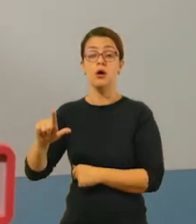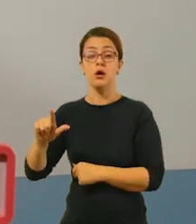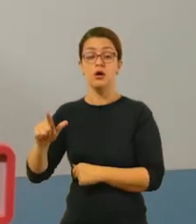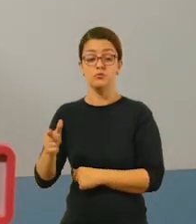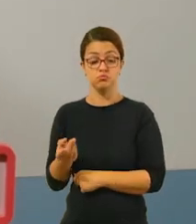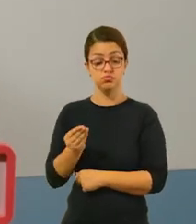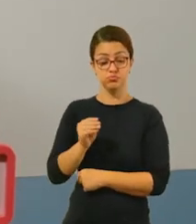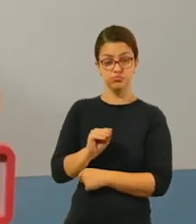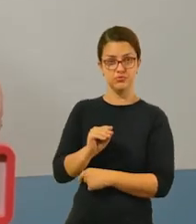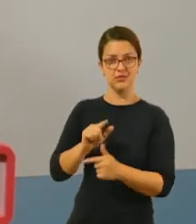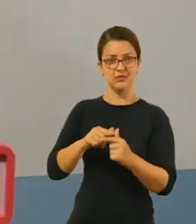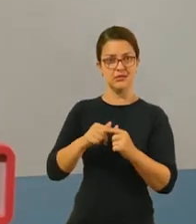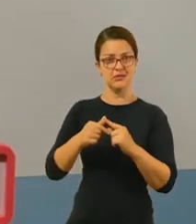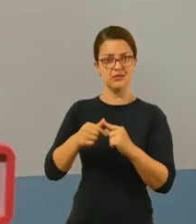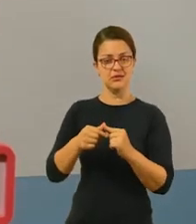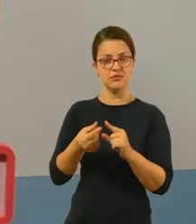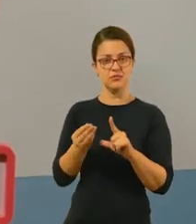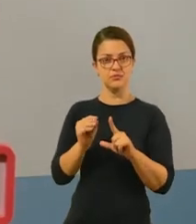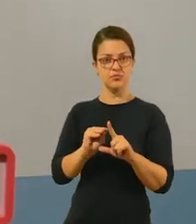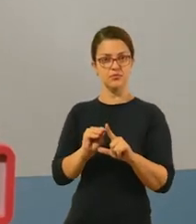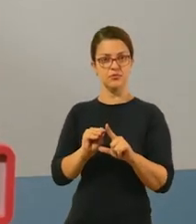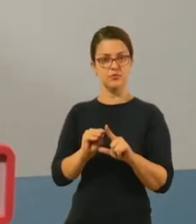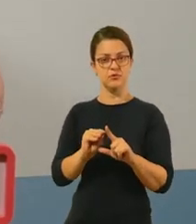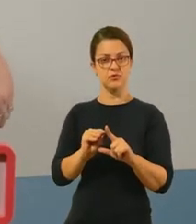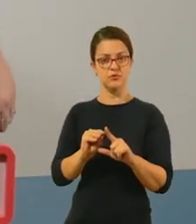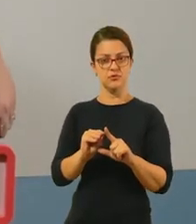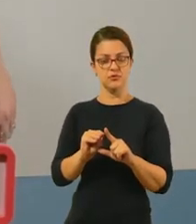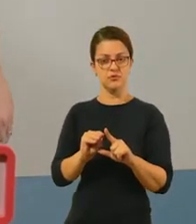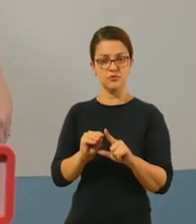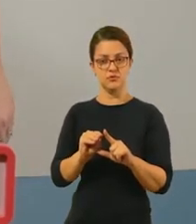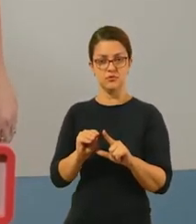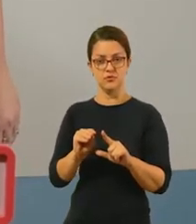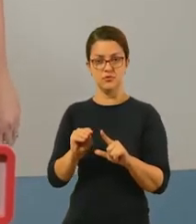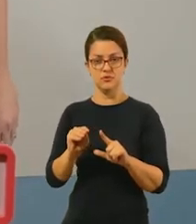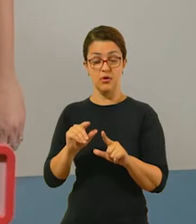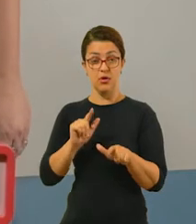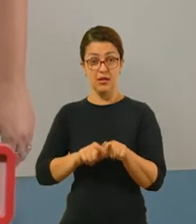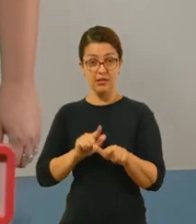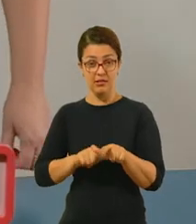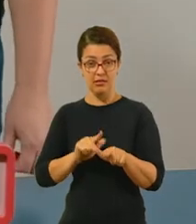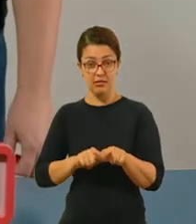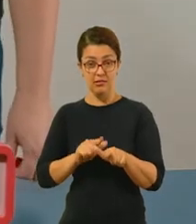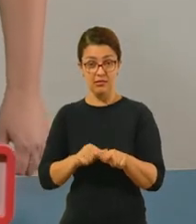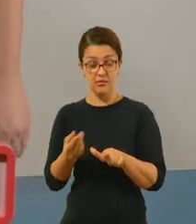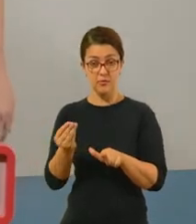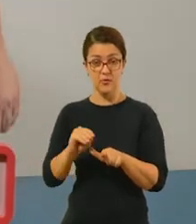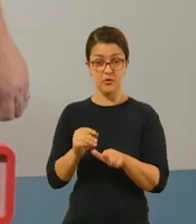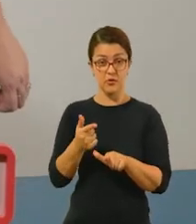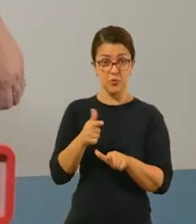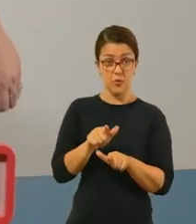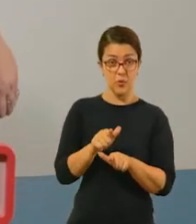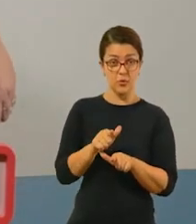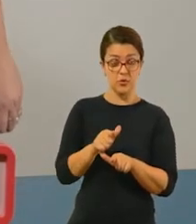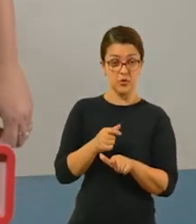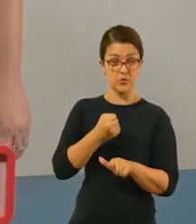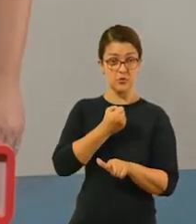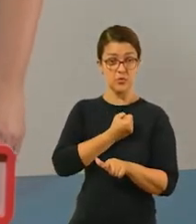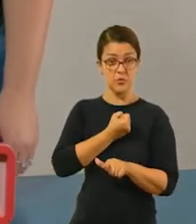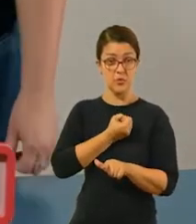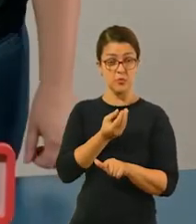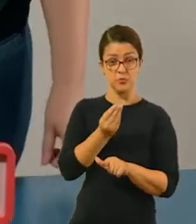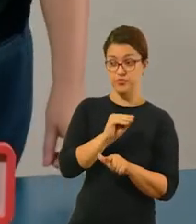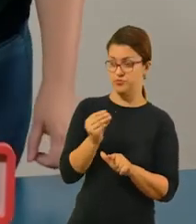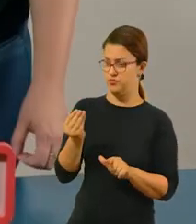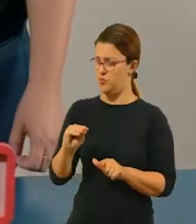você vai colocar nessa estrela aqui. Então, nessas estrelas, você vai colocar as letras. E nessas outras,